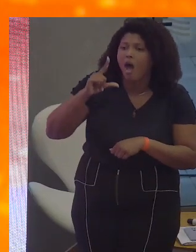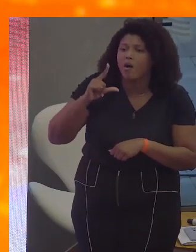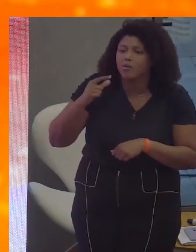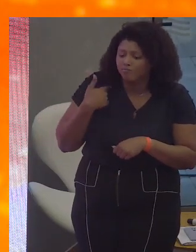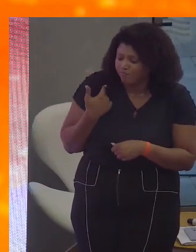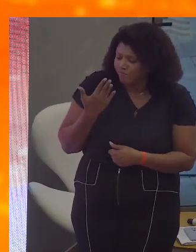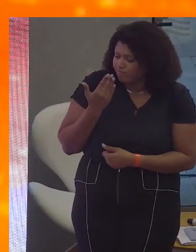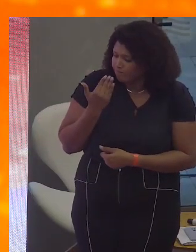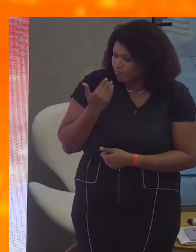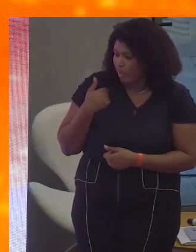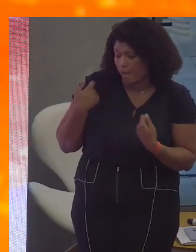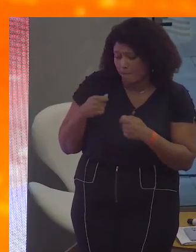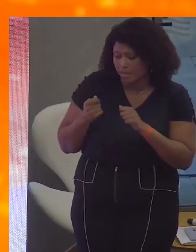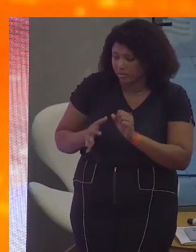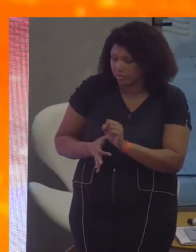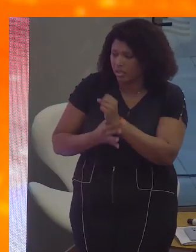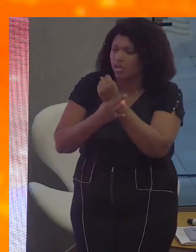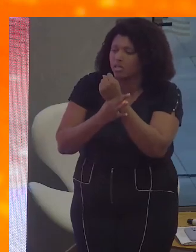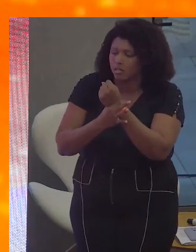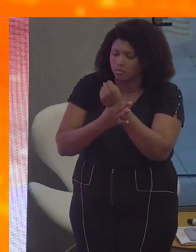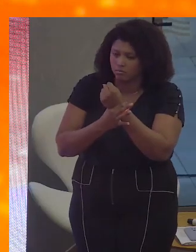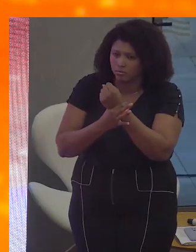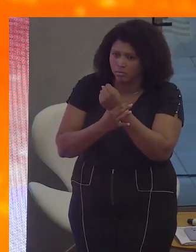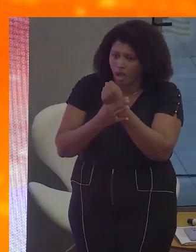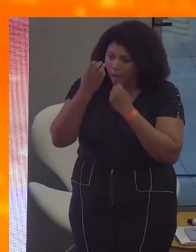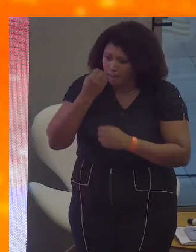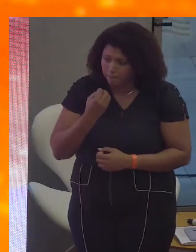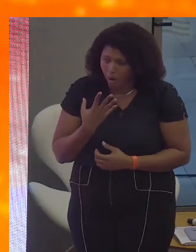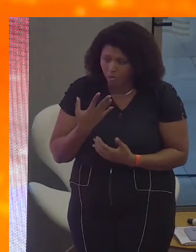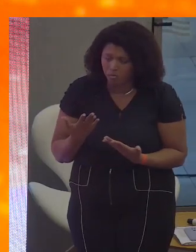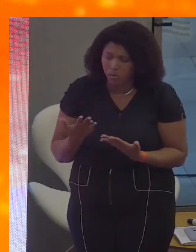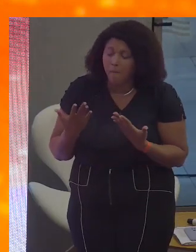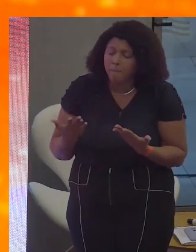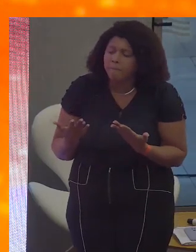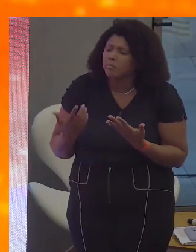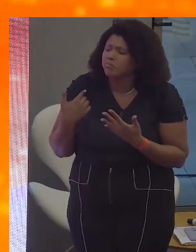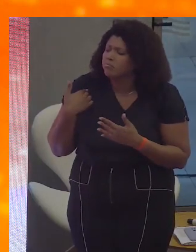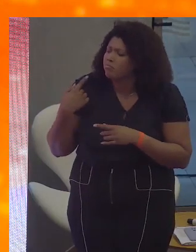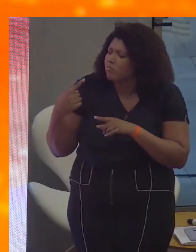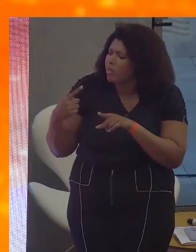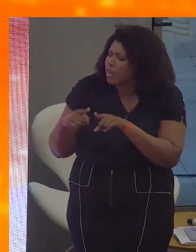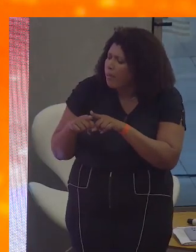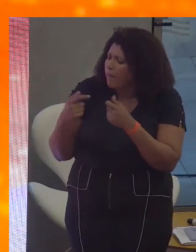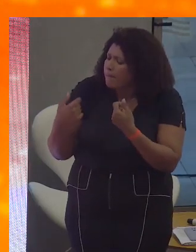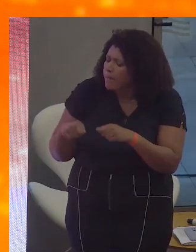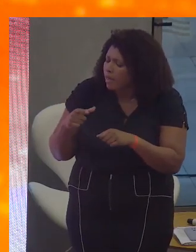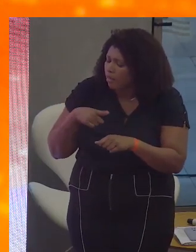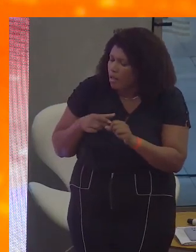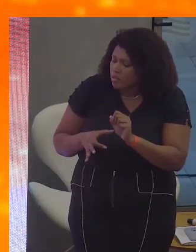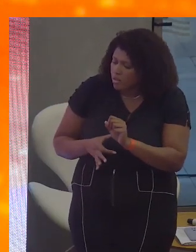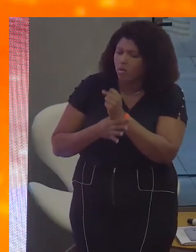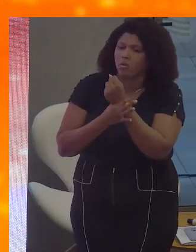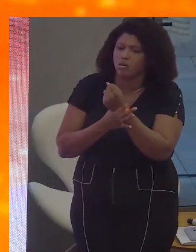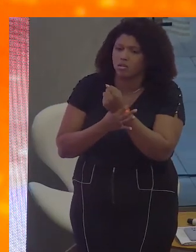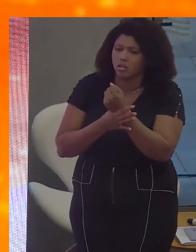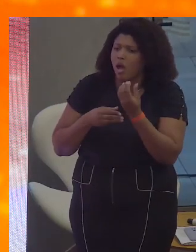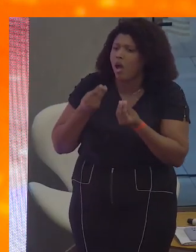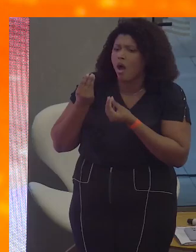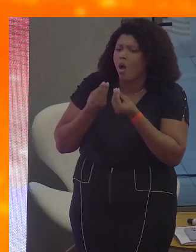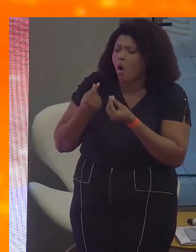garantir, óbvio, eficácia do produto, mas, fundamentalmente, eu preciso garantir segurança. De que forma eu posso